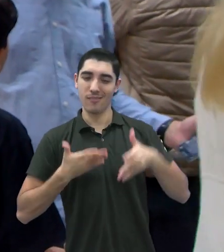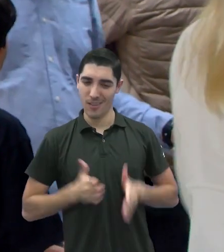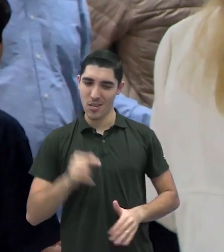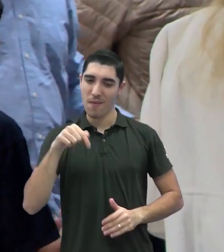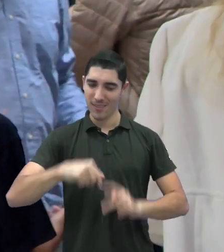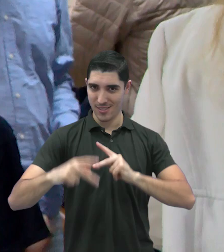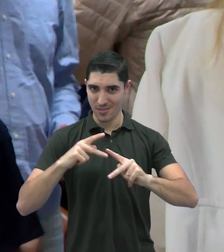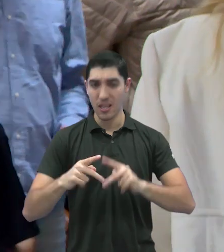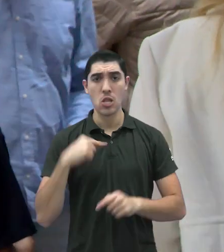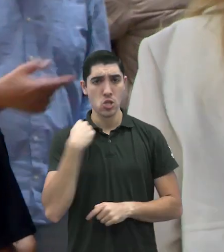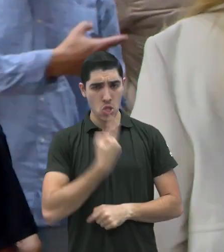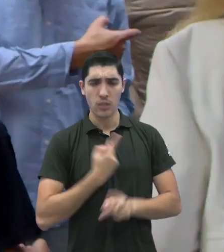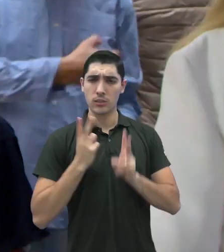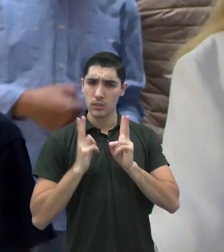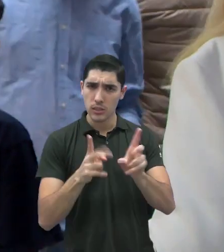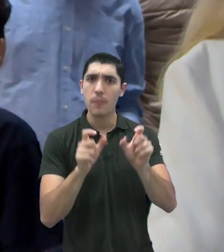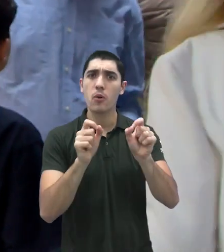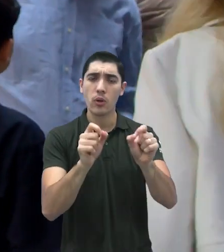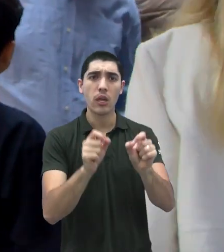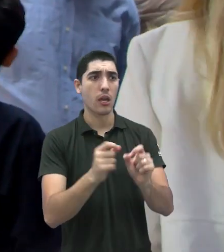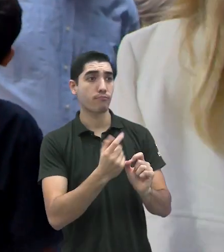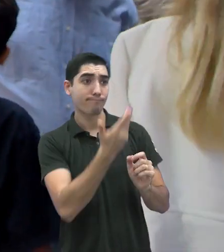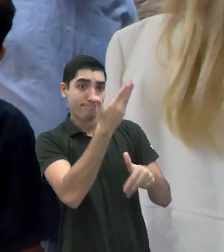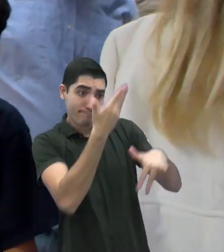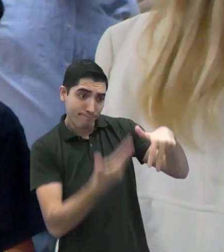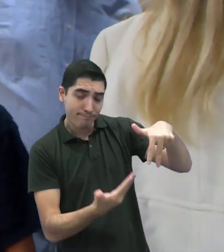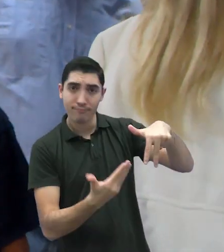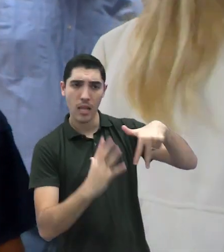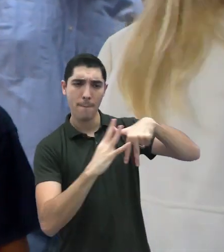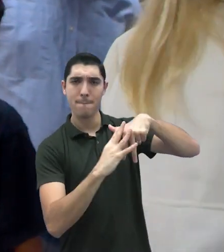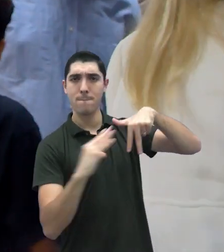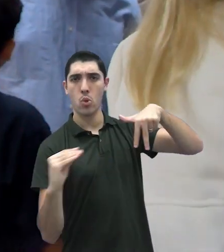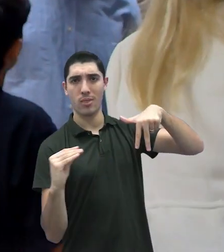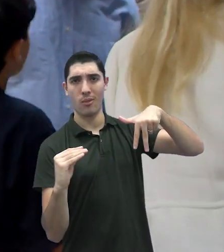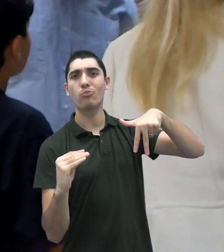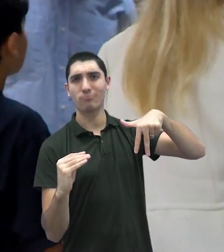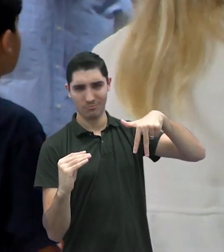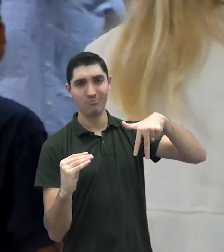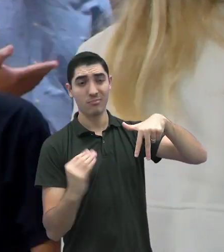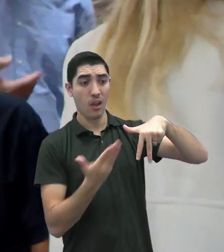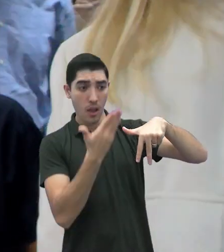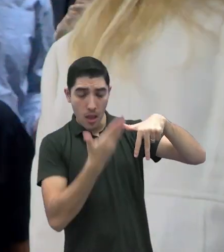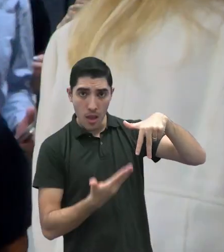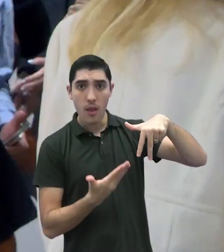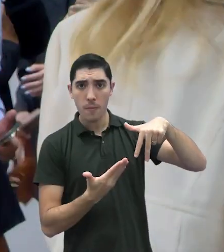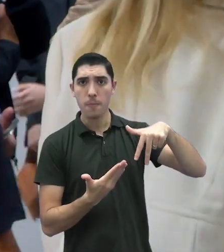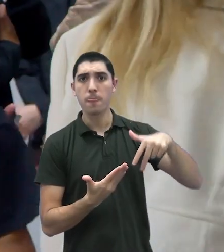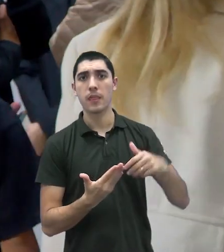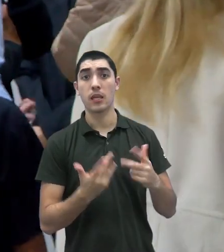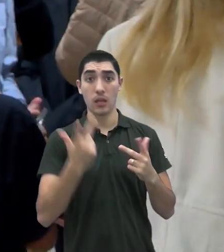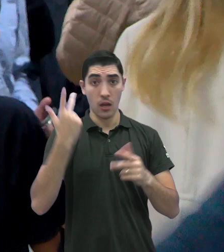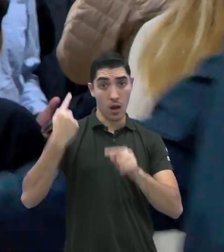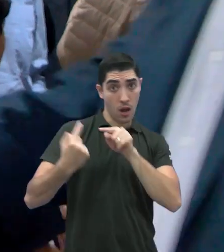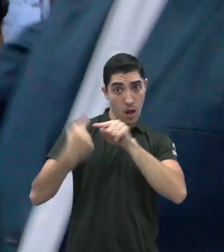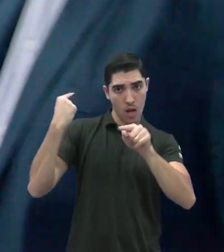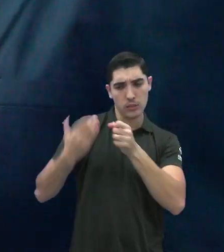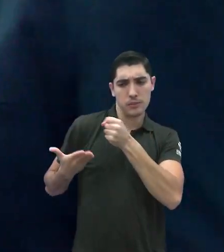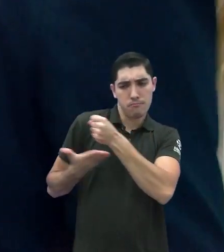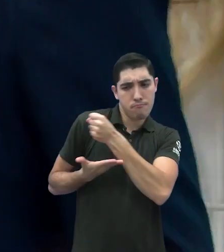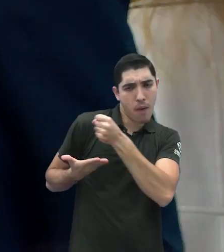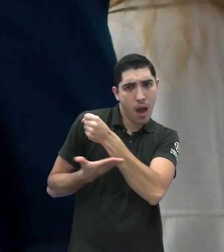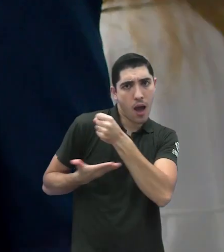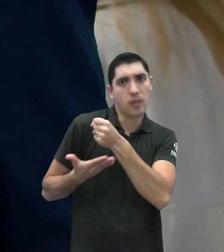joseense. A gente trabalha muito aqui no esporte com a pedagogia do exemplo. Ele é um exemplo para essas crianças, ele veio